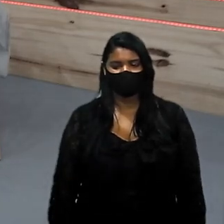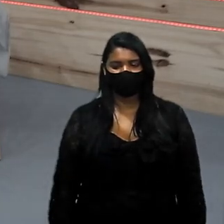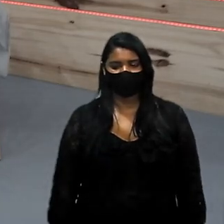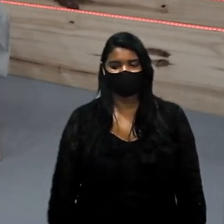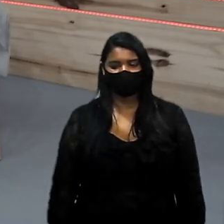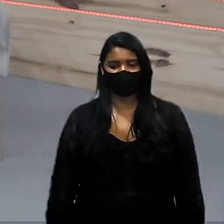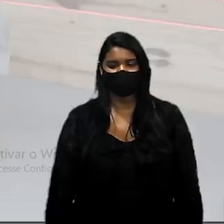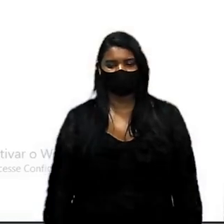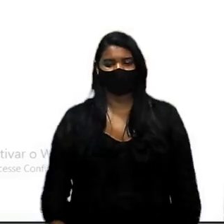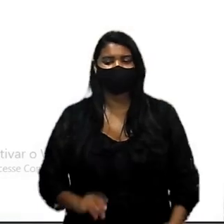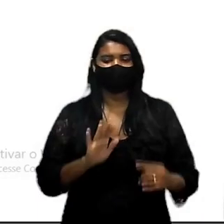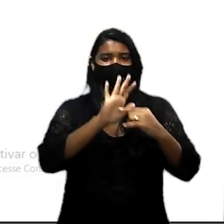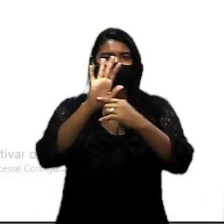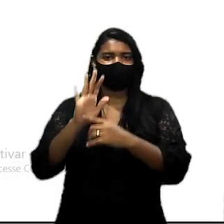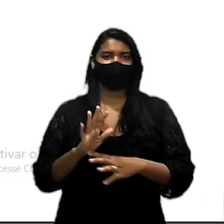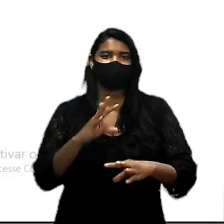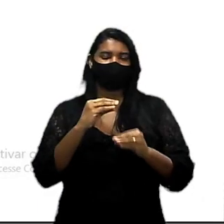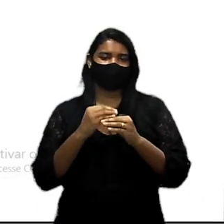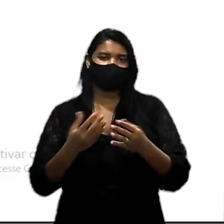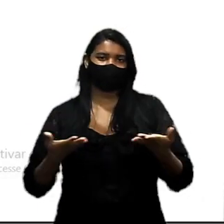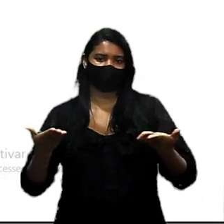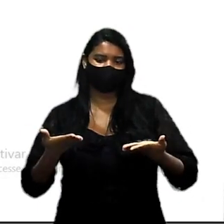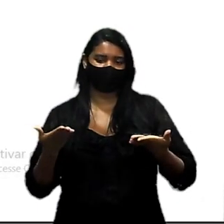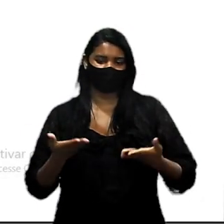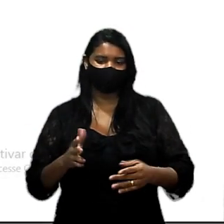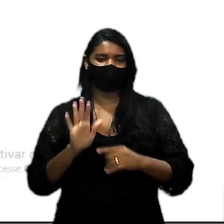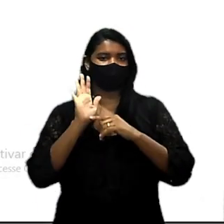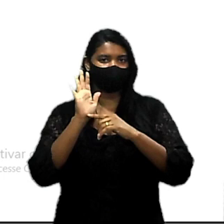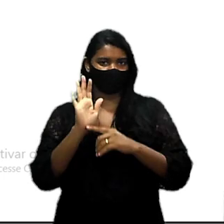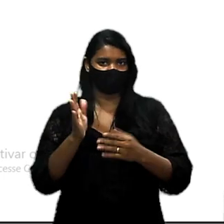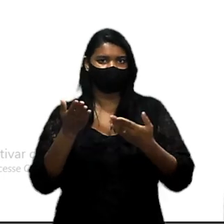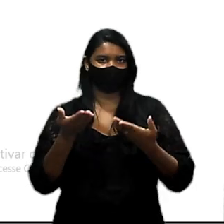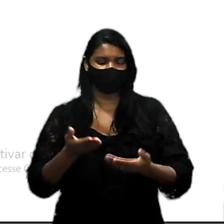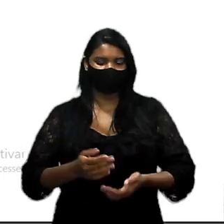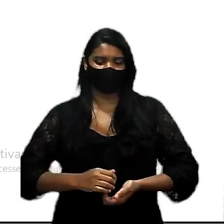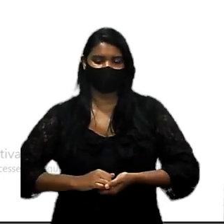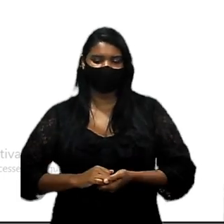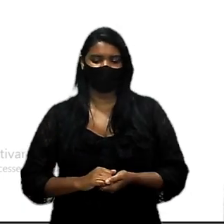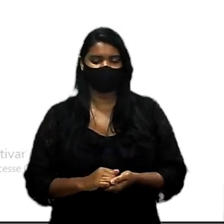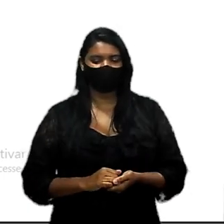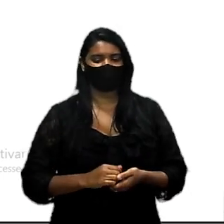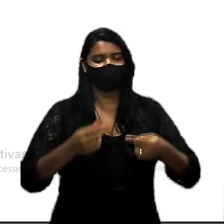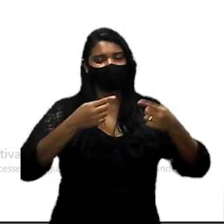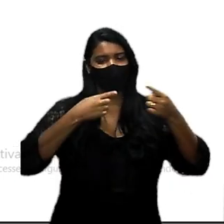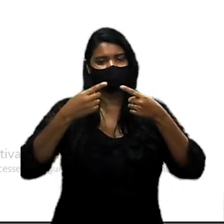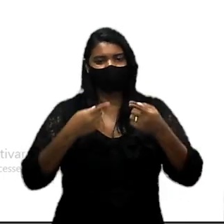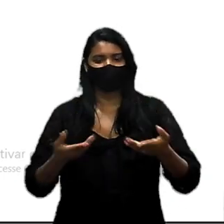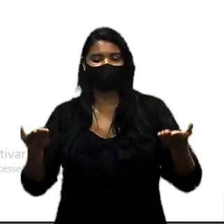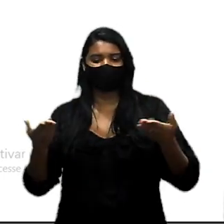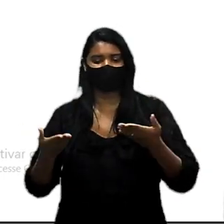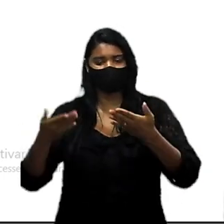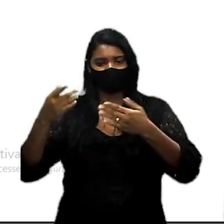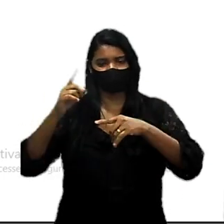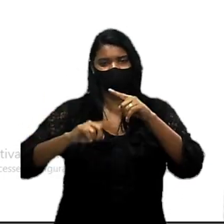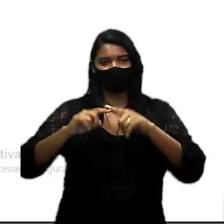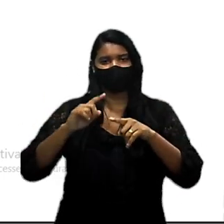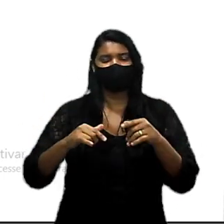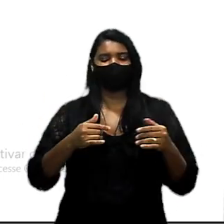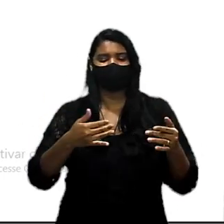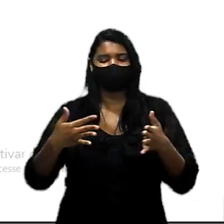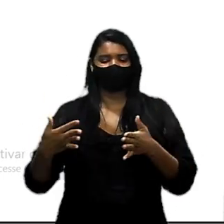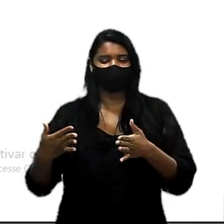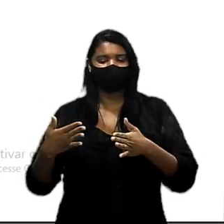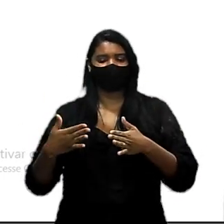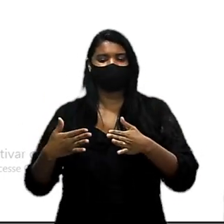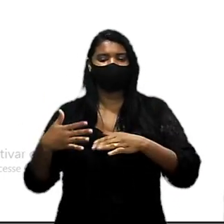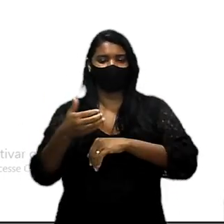O cenário atual, a gente trouxe um pouquinho desse debate no material anterior sobre